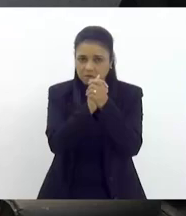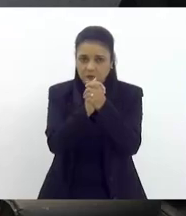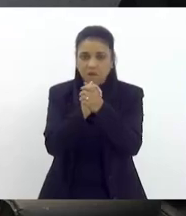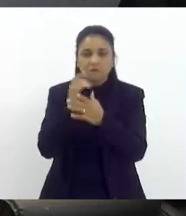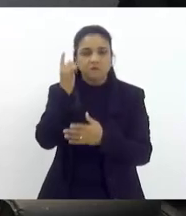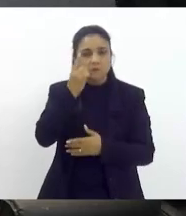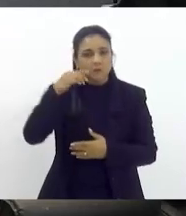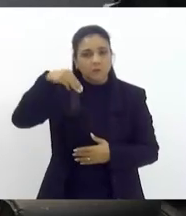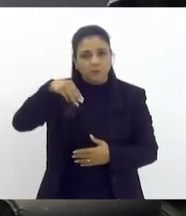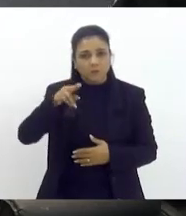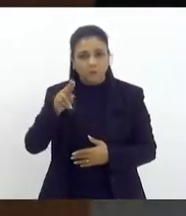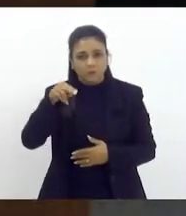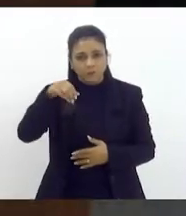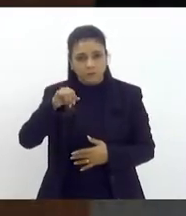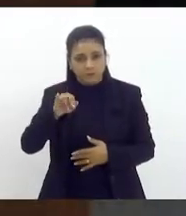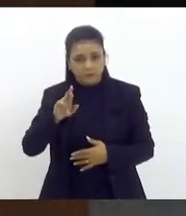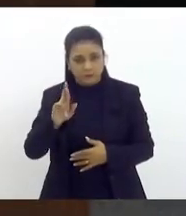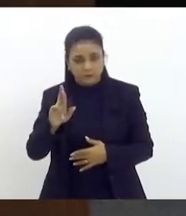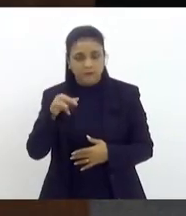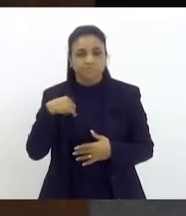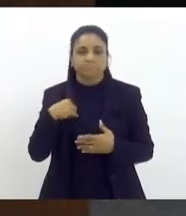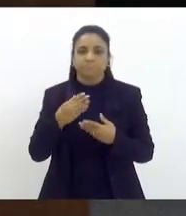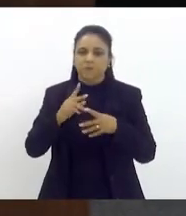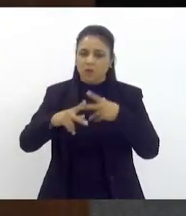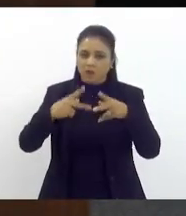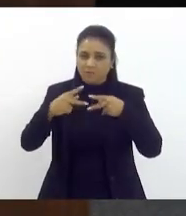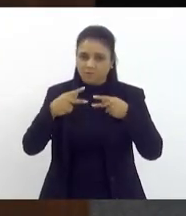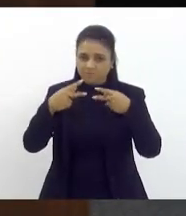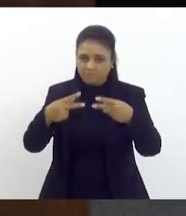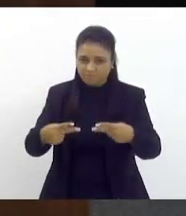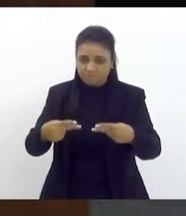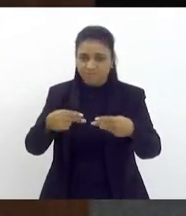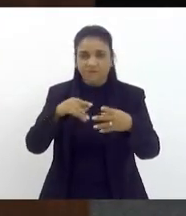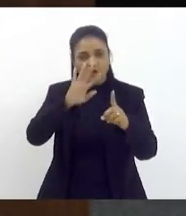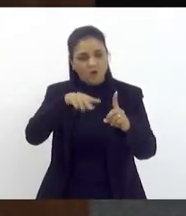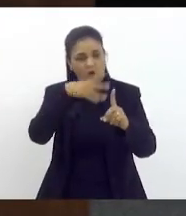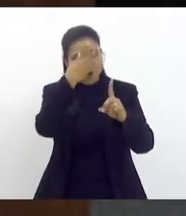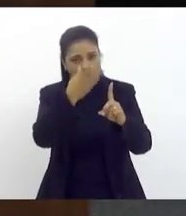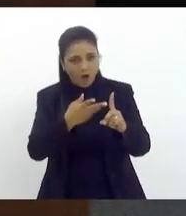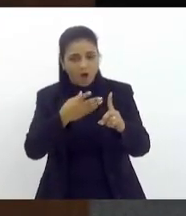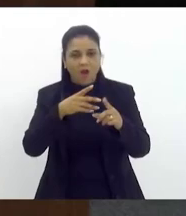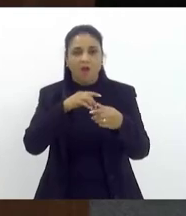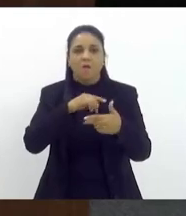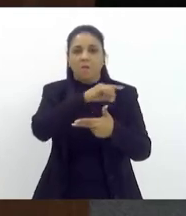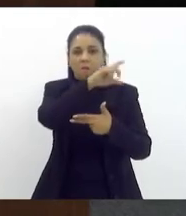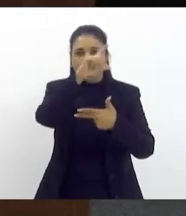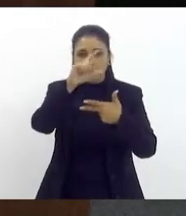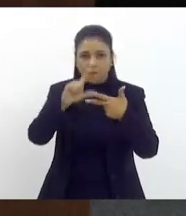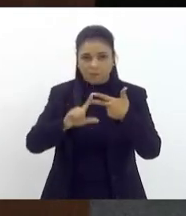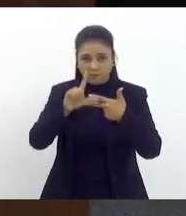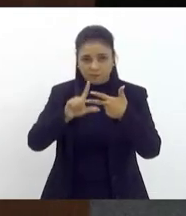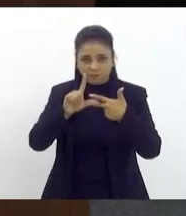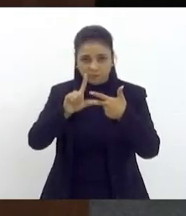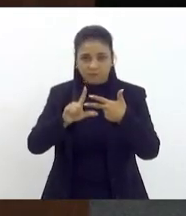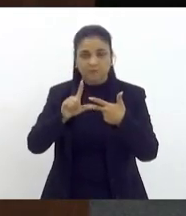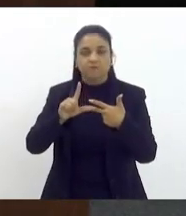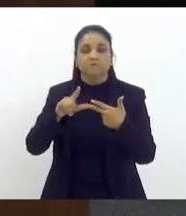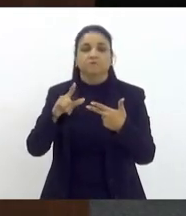Neto concedendo essa importante honraria do Poder Legislativo Fluminense presentes